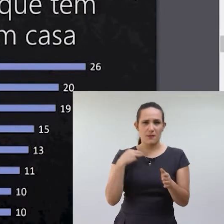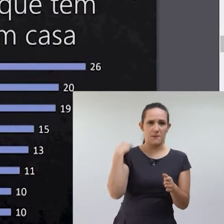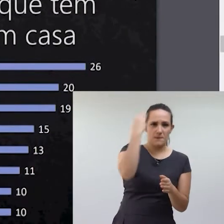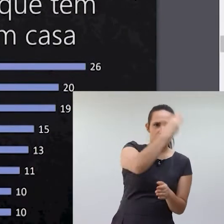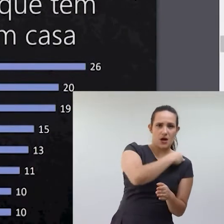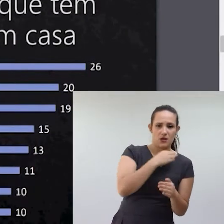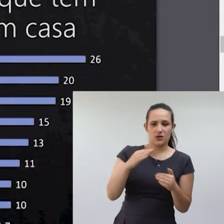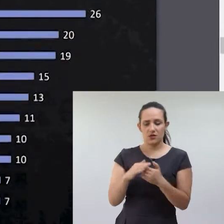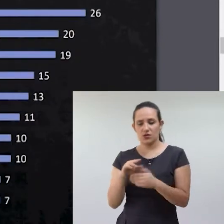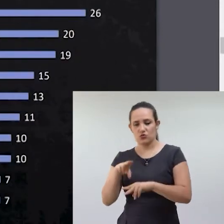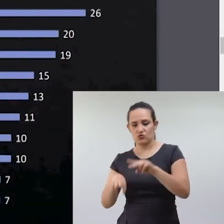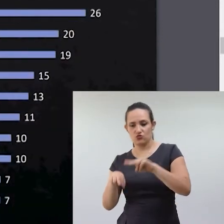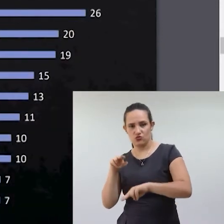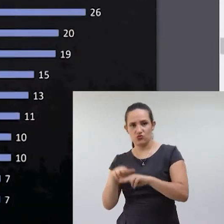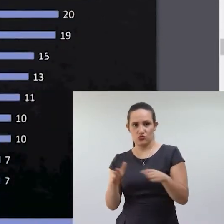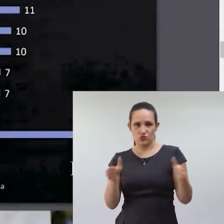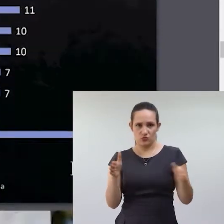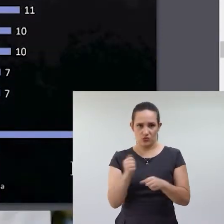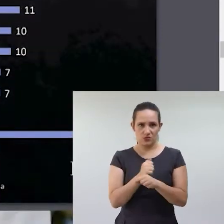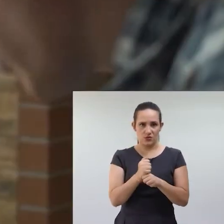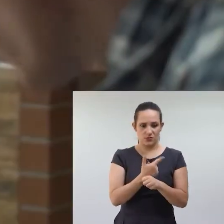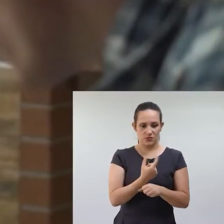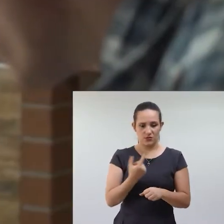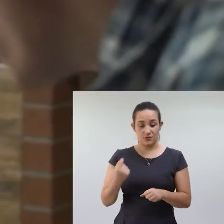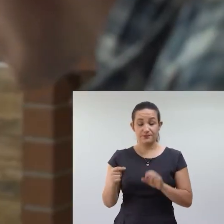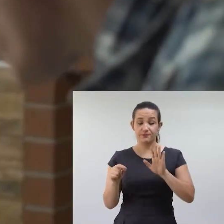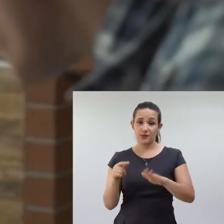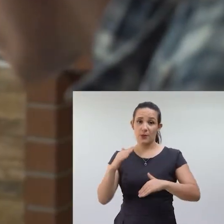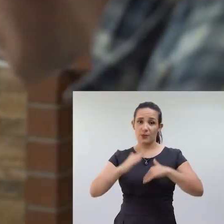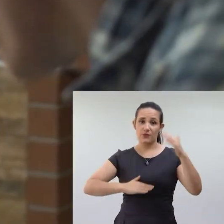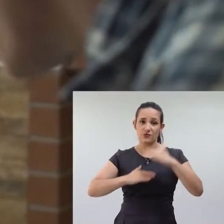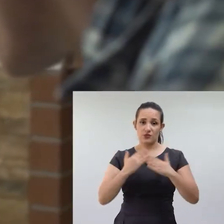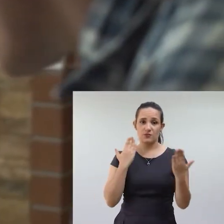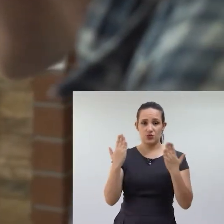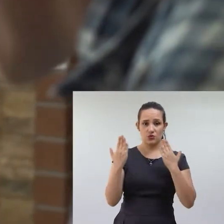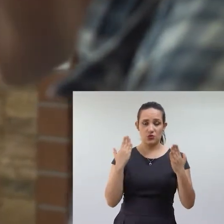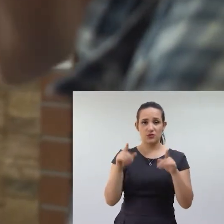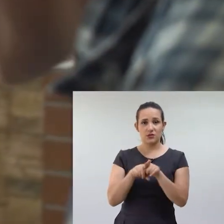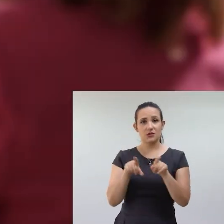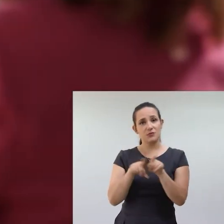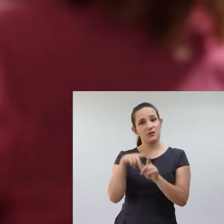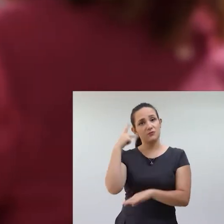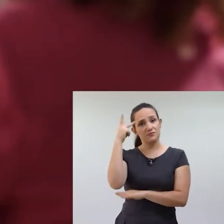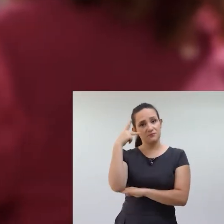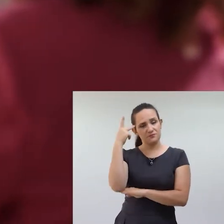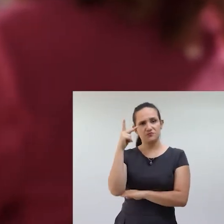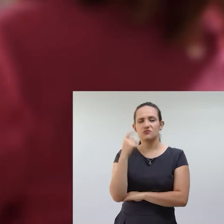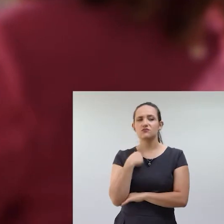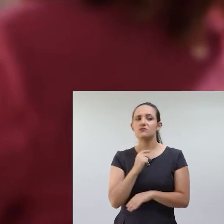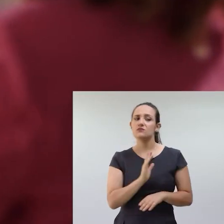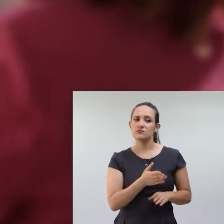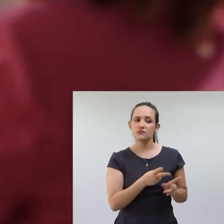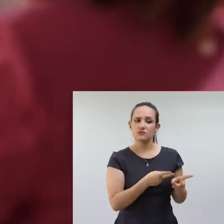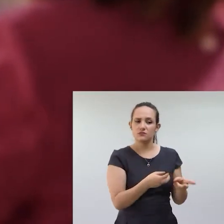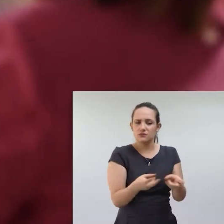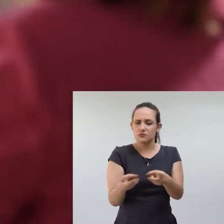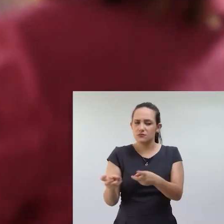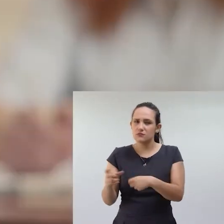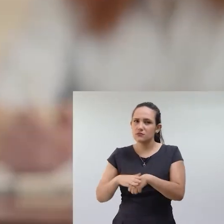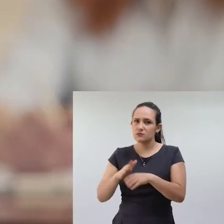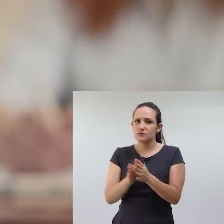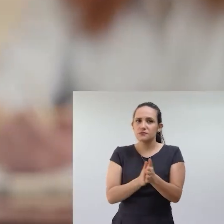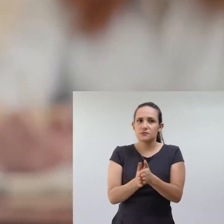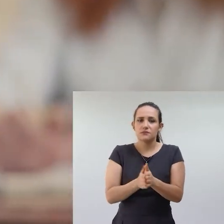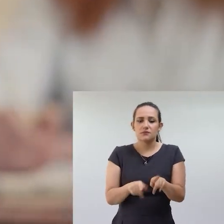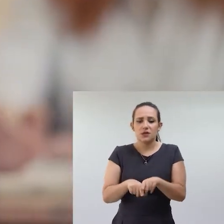e junho de 2020. Já os psicólogos e psiquiatras têm verificado um número maior de